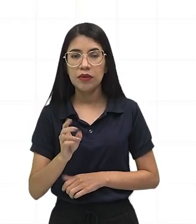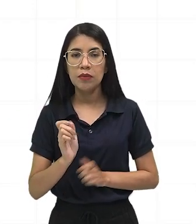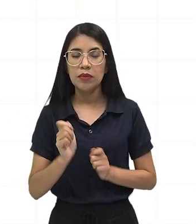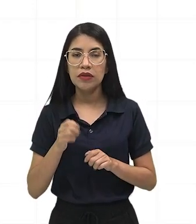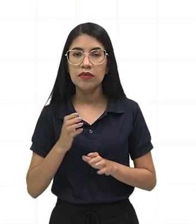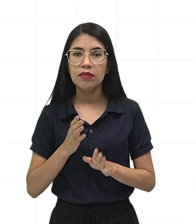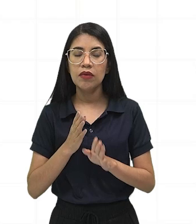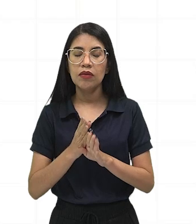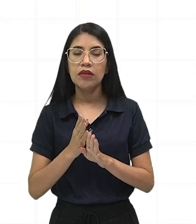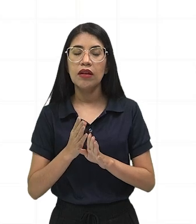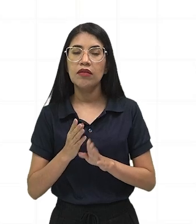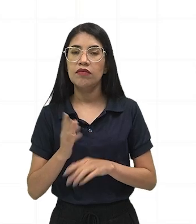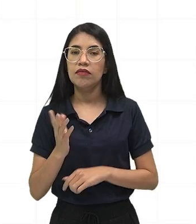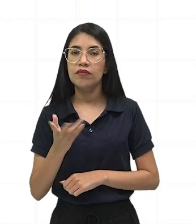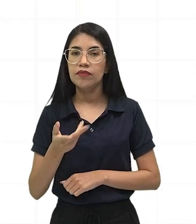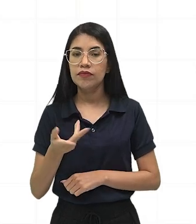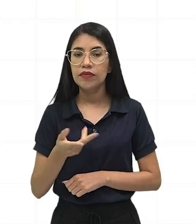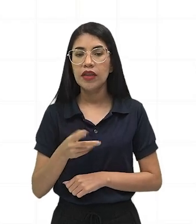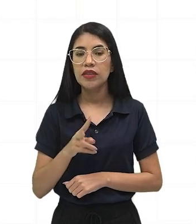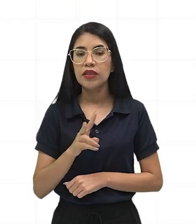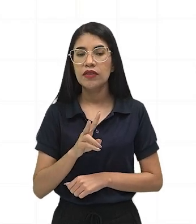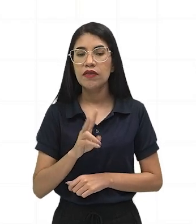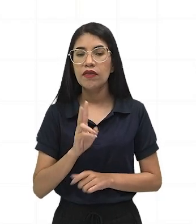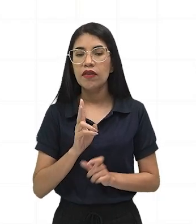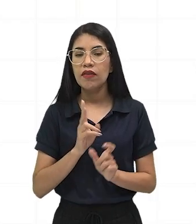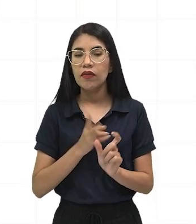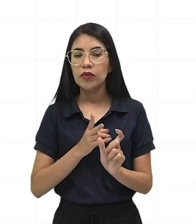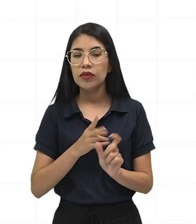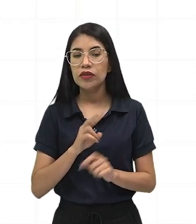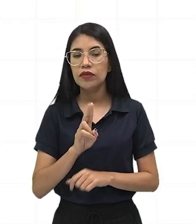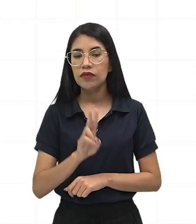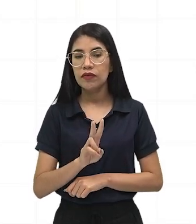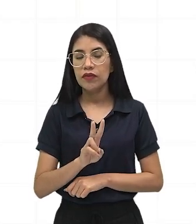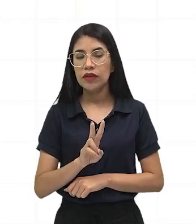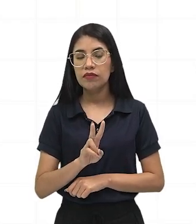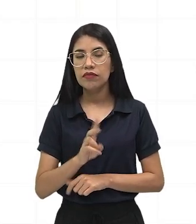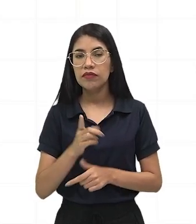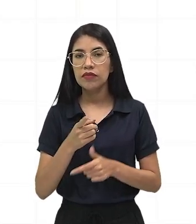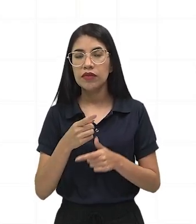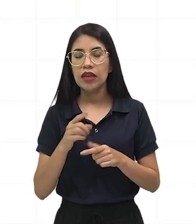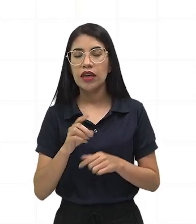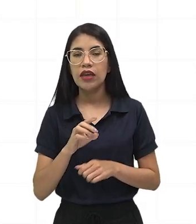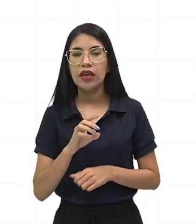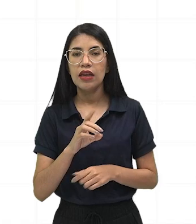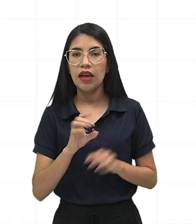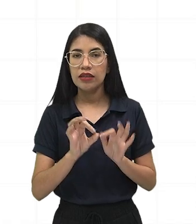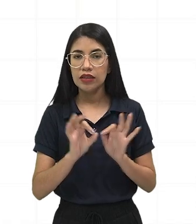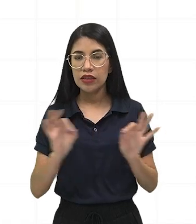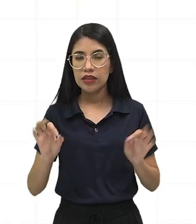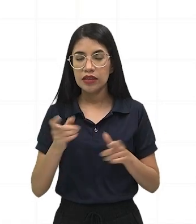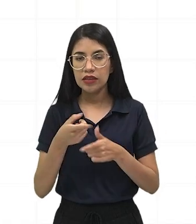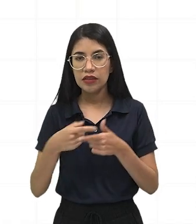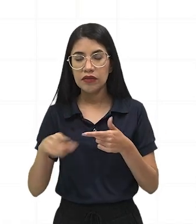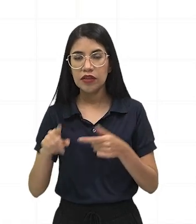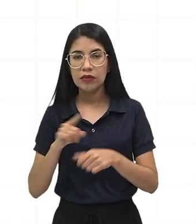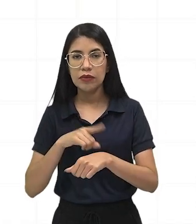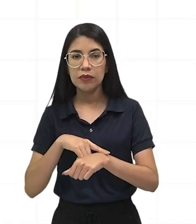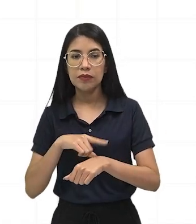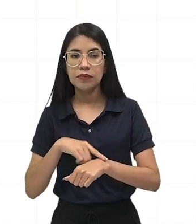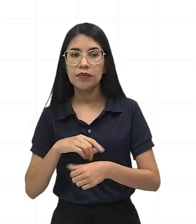de proporcionalidade v dividindo a distância pelo tempo. Então, nós temos aqui